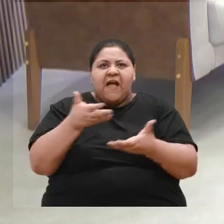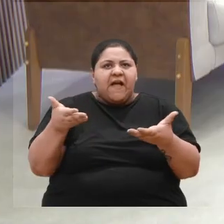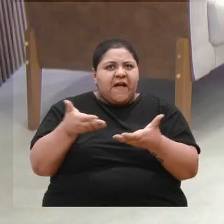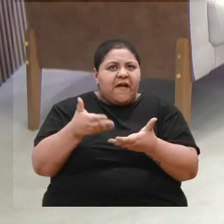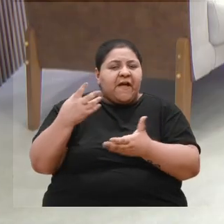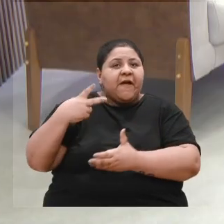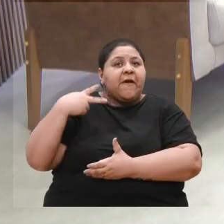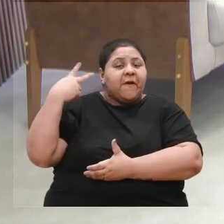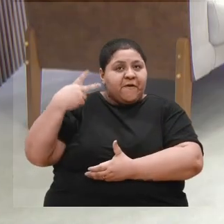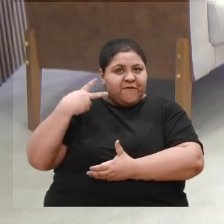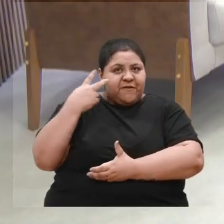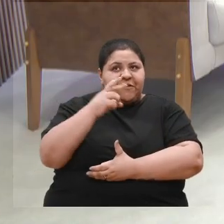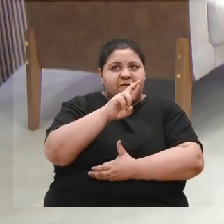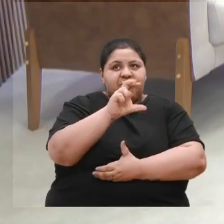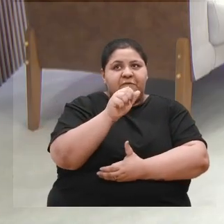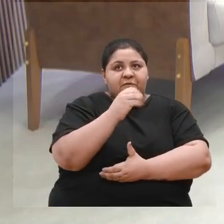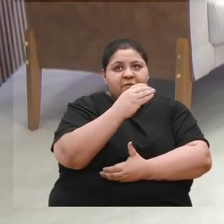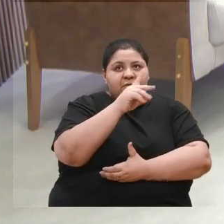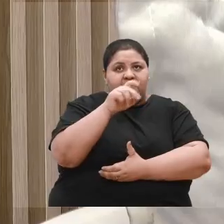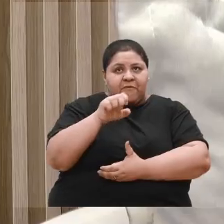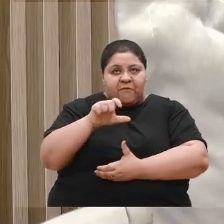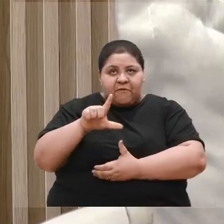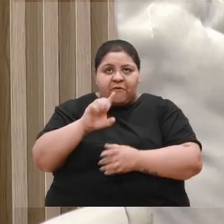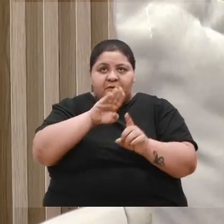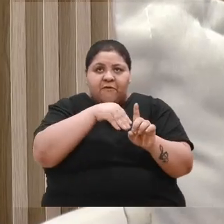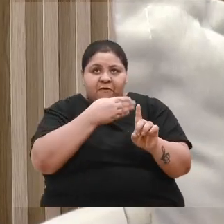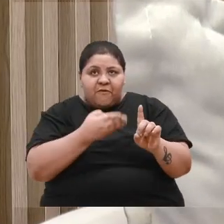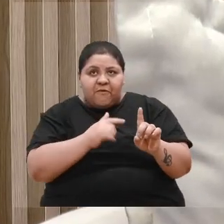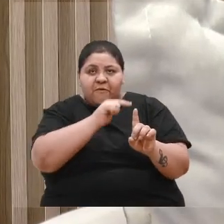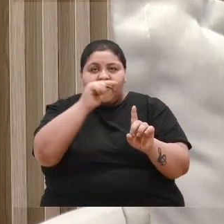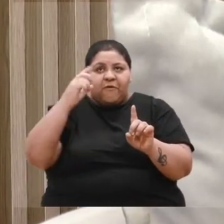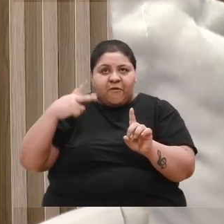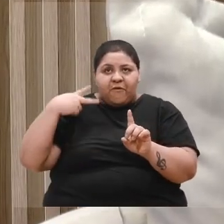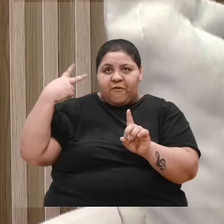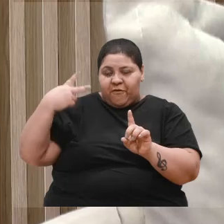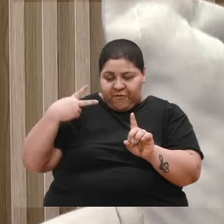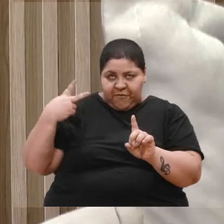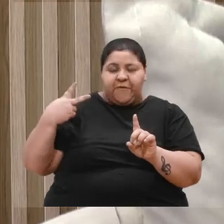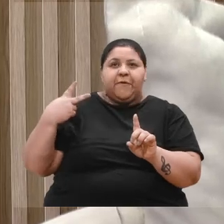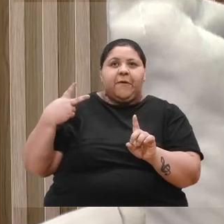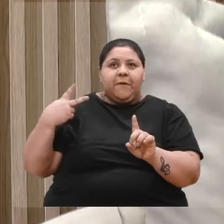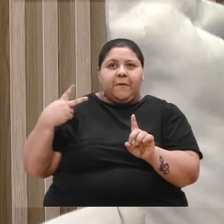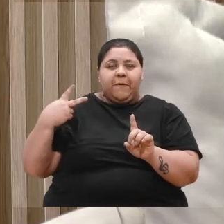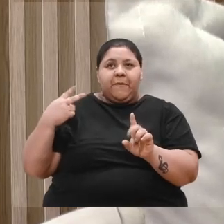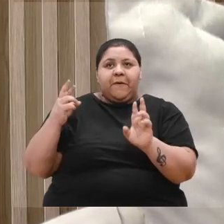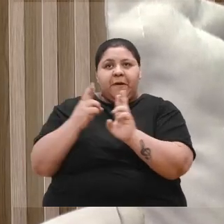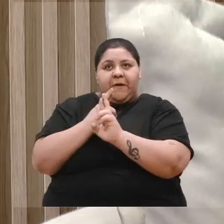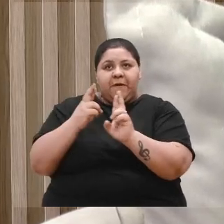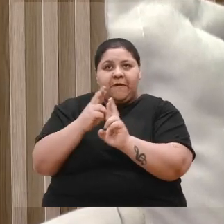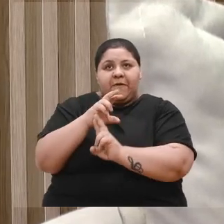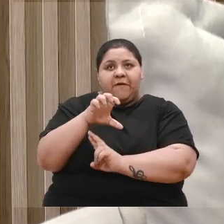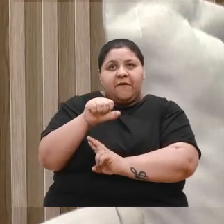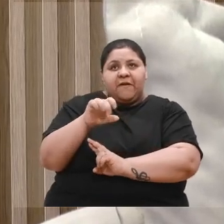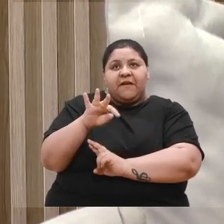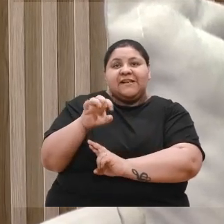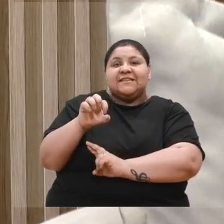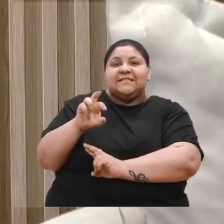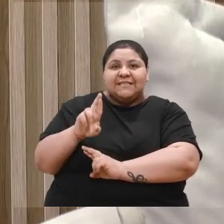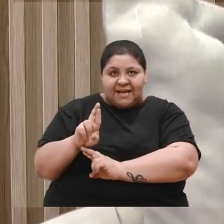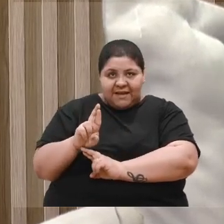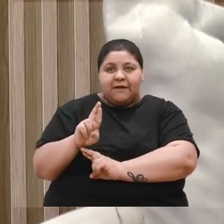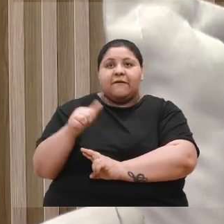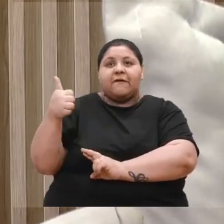homenagear a vereadora Raquel, mulher trabalhadora. Homenageando outra vereadora, né? Que é em relação a Esther